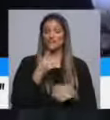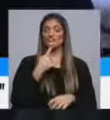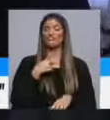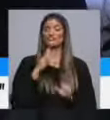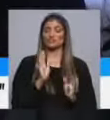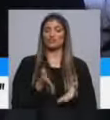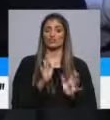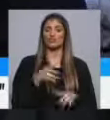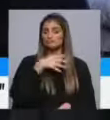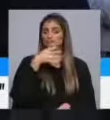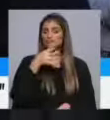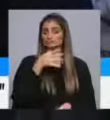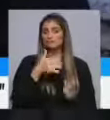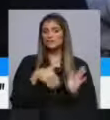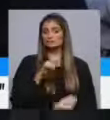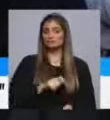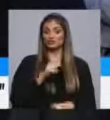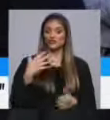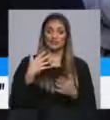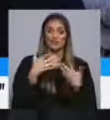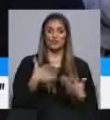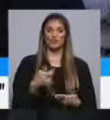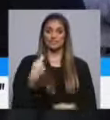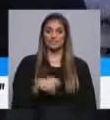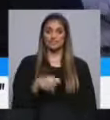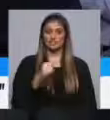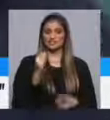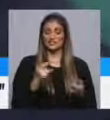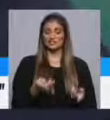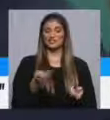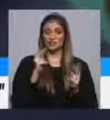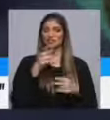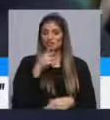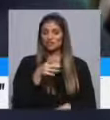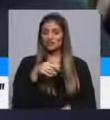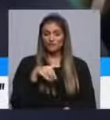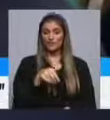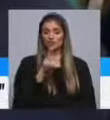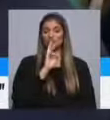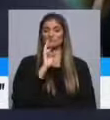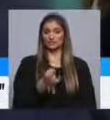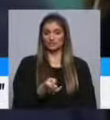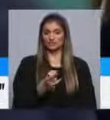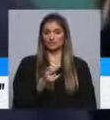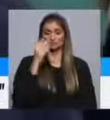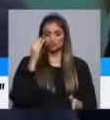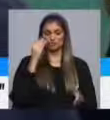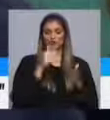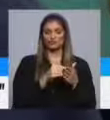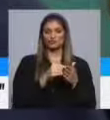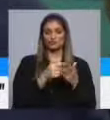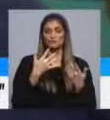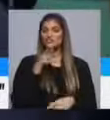Foi o discurso mais emotivo até agora. O presidente da Iniciativa Liberal garante que vai responder pelos resultados,